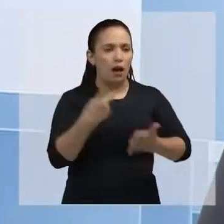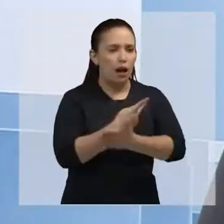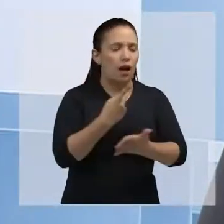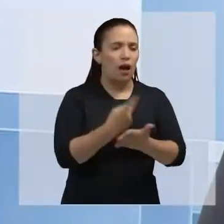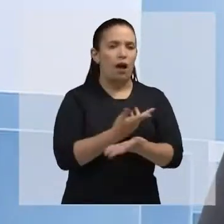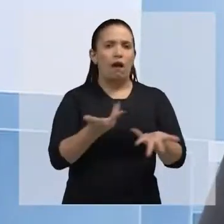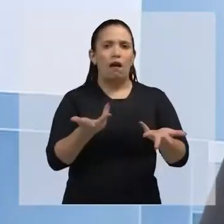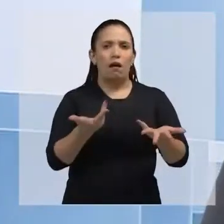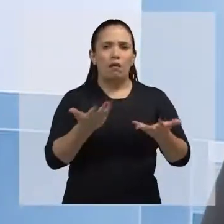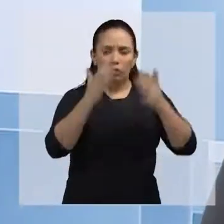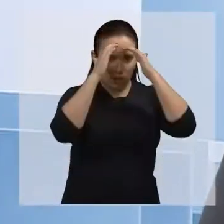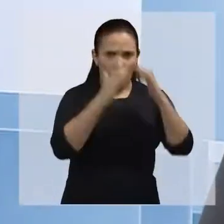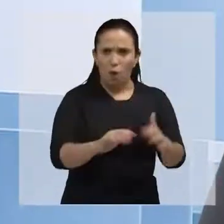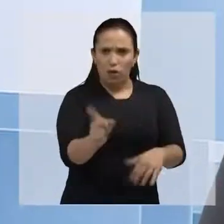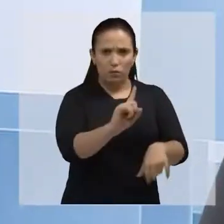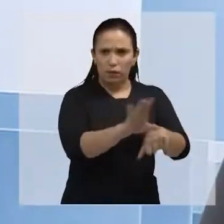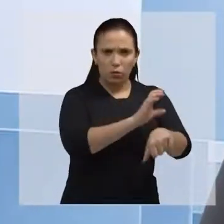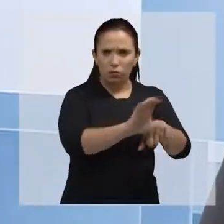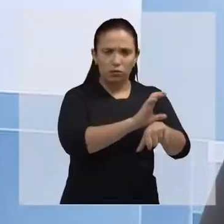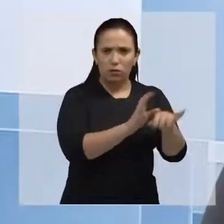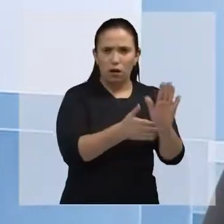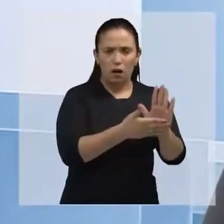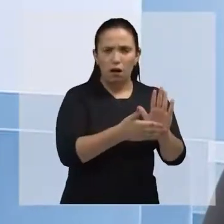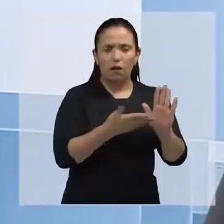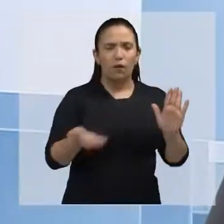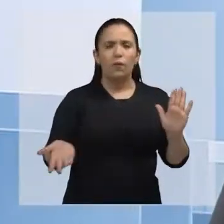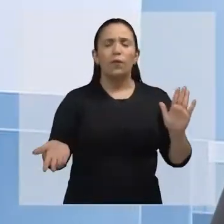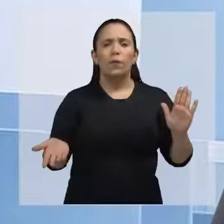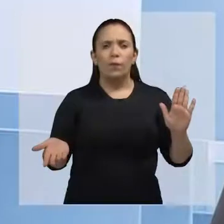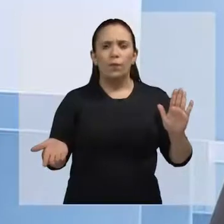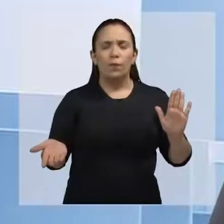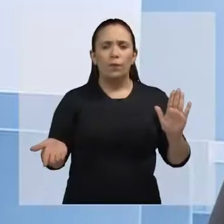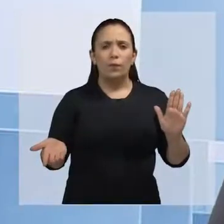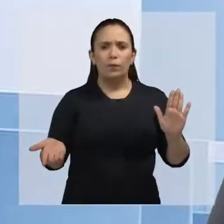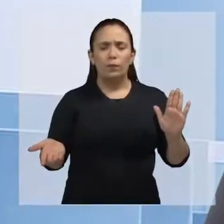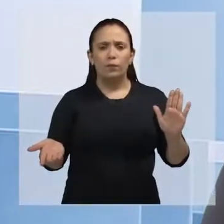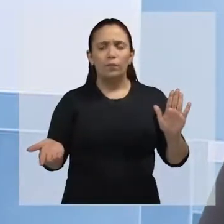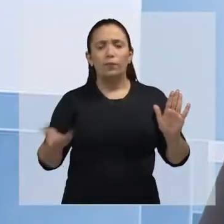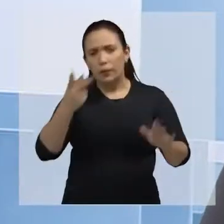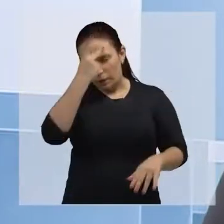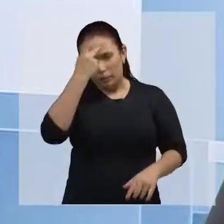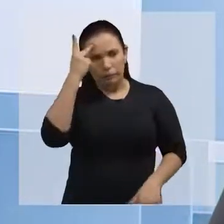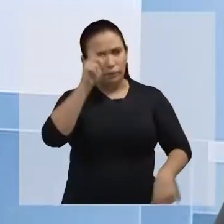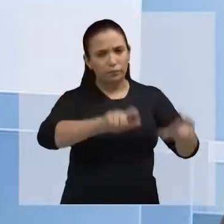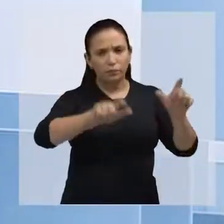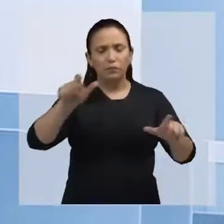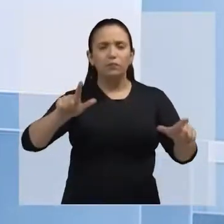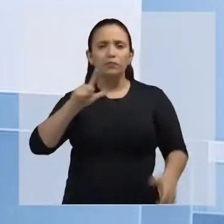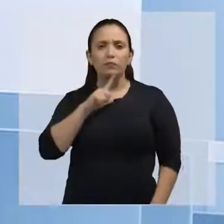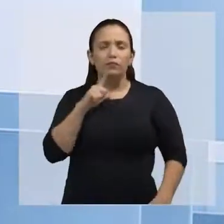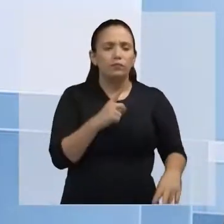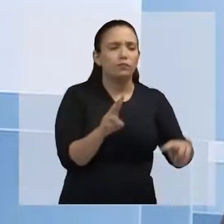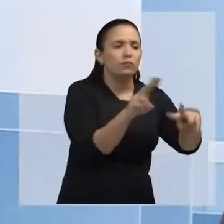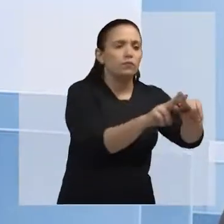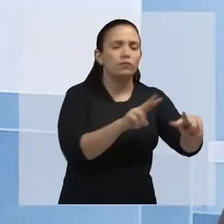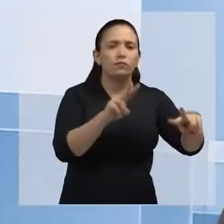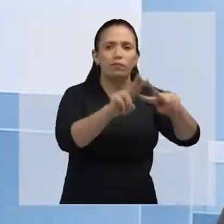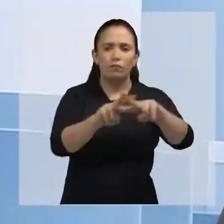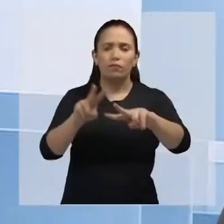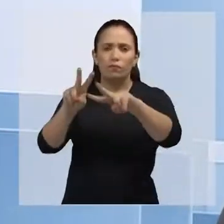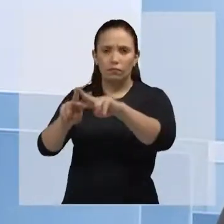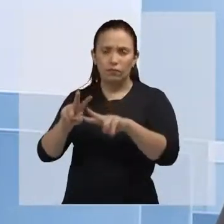um atentado, rasga a Constituição, e eu totalmente fora da realidade. Quantas pessoas têm presas nesse